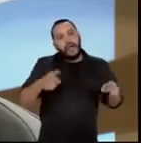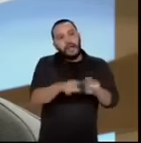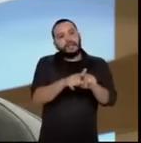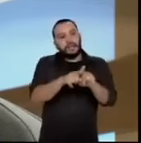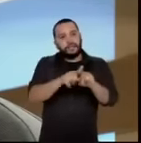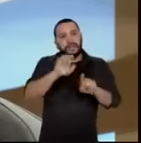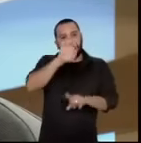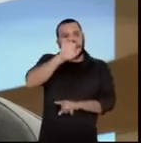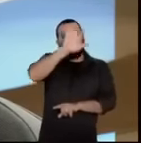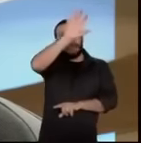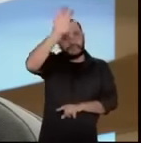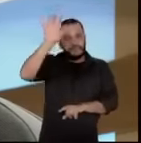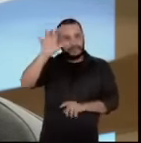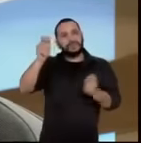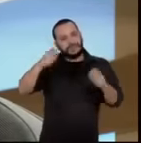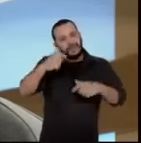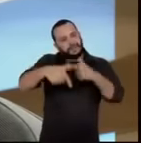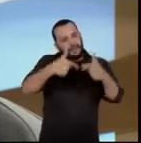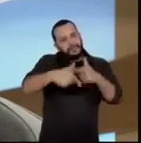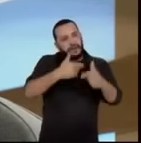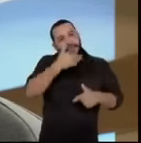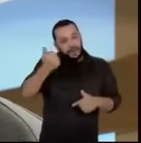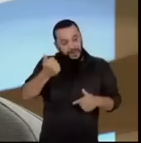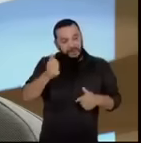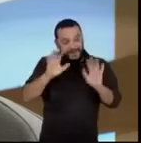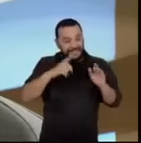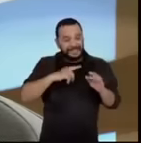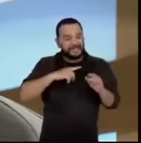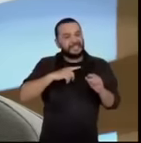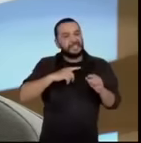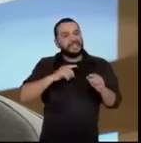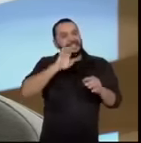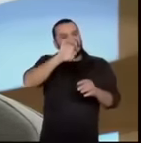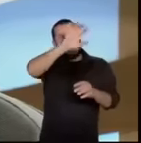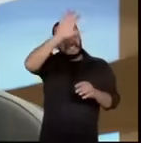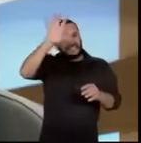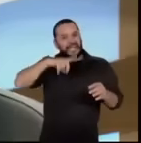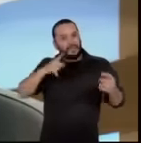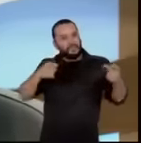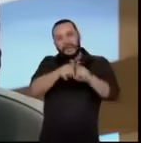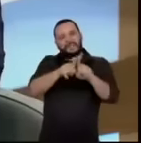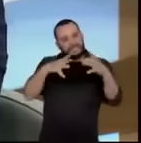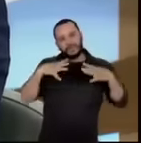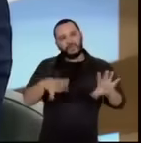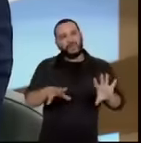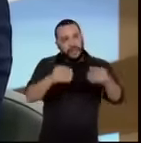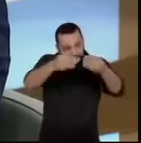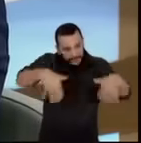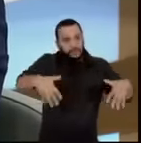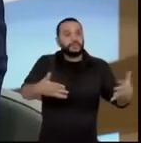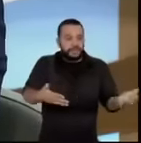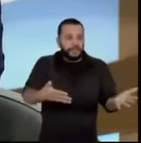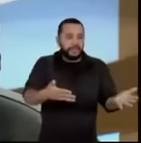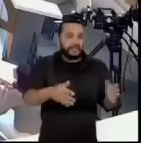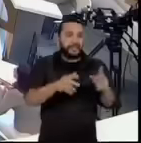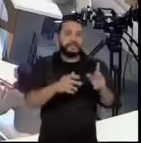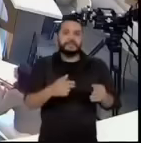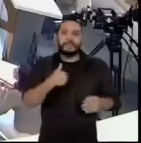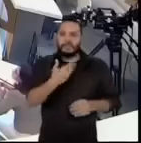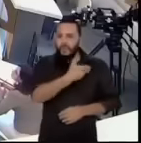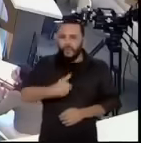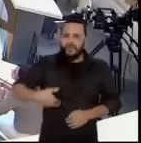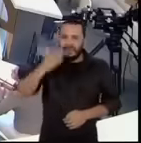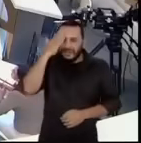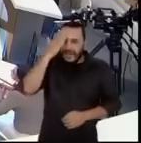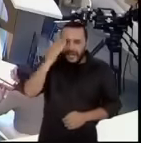dá para fazer melhor trabalho. Não havendo alinhamento com os estados, isso fica mais prejudicado, como o caso relatado pelo Blanc. Mas o governo sabia do